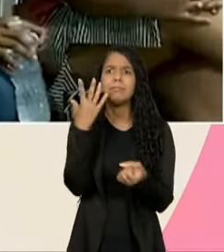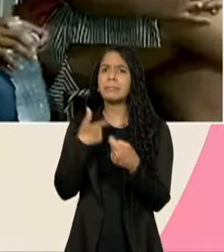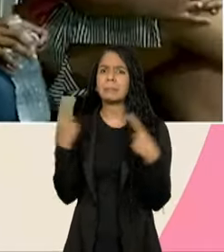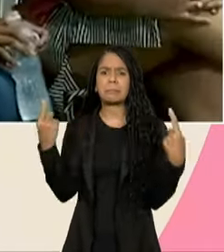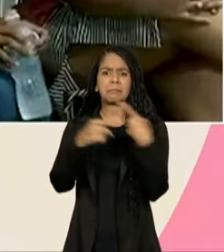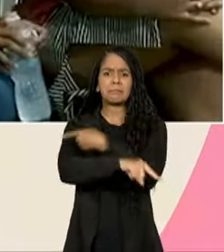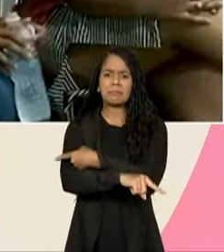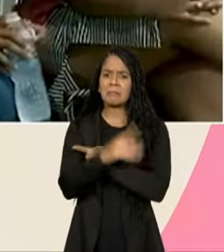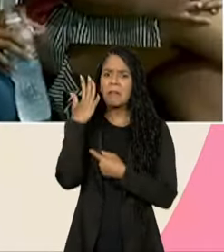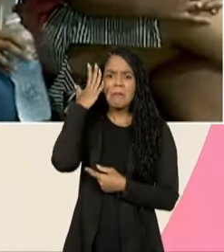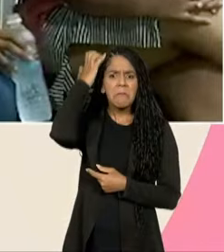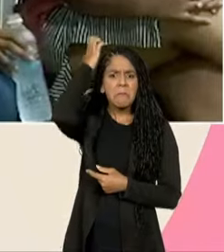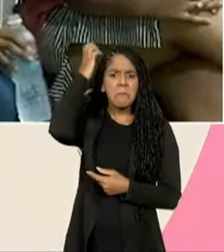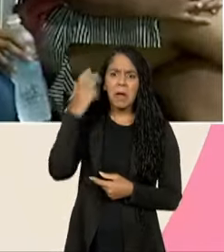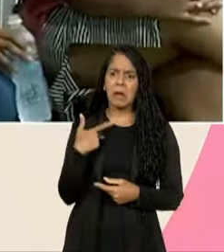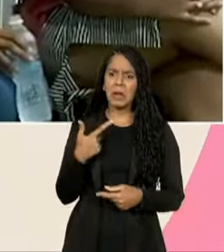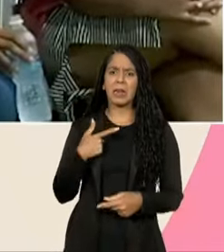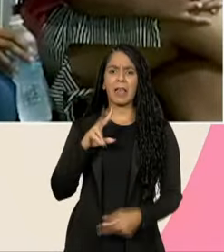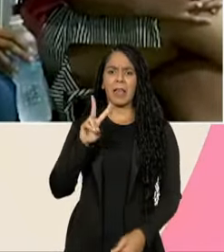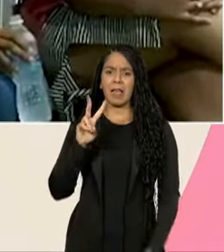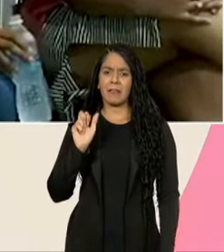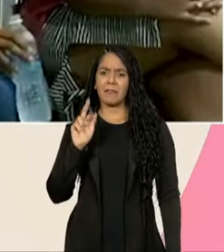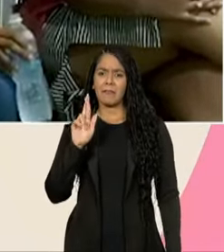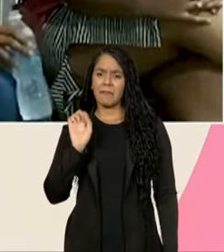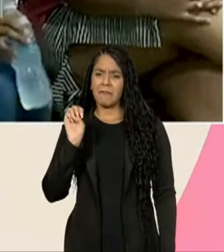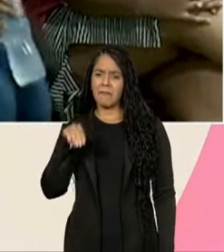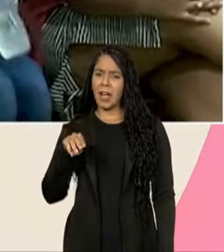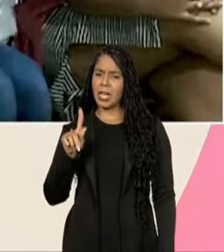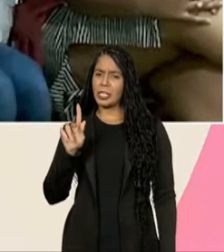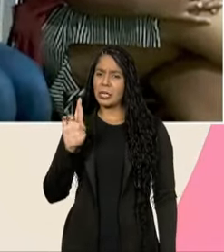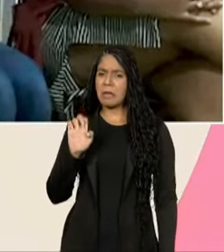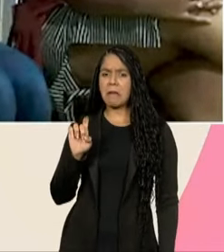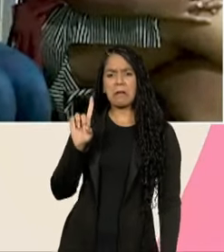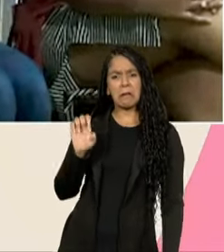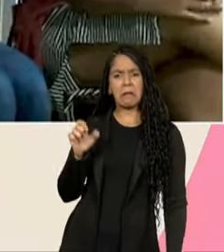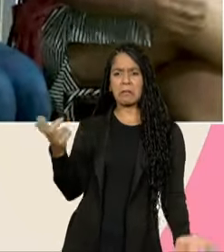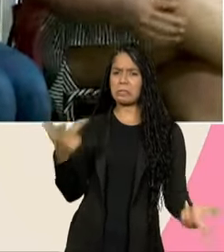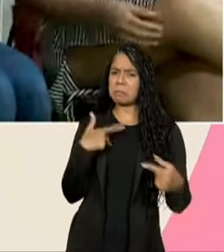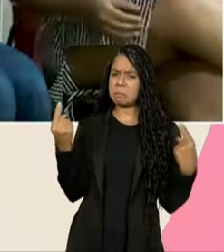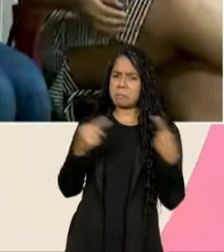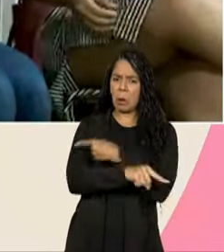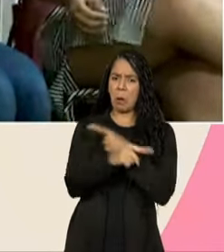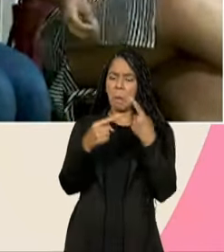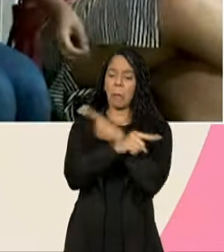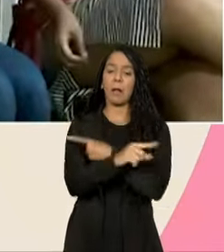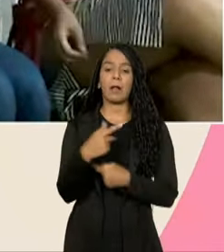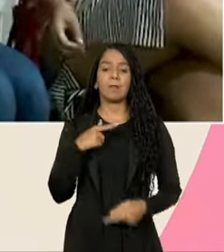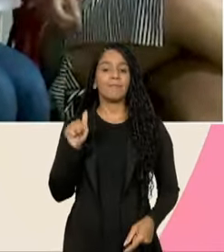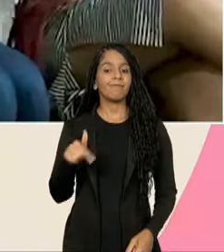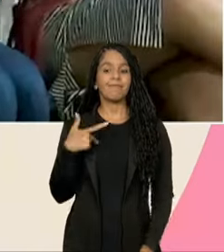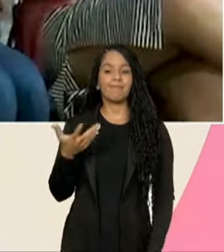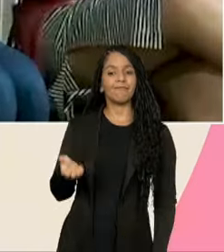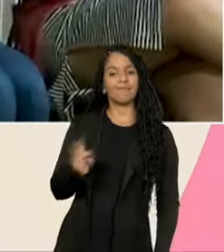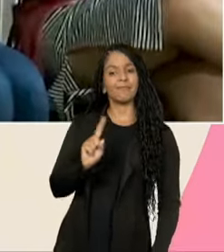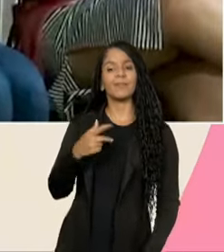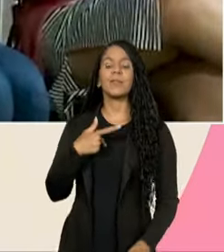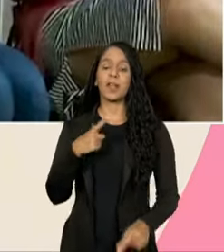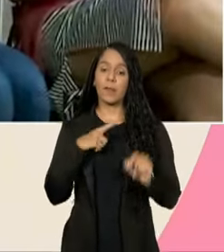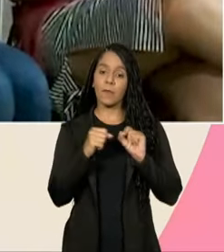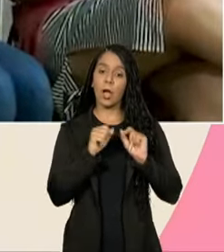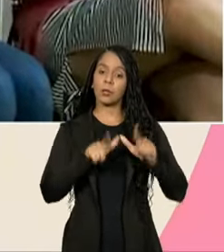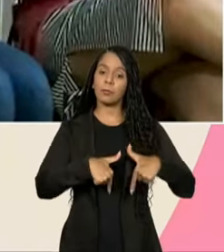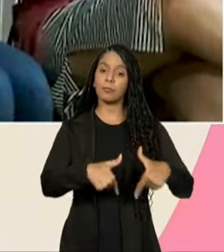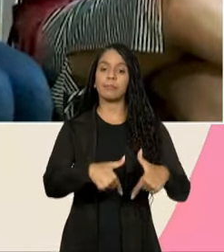Marielle, grilagem até não sei aonde, em Varras, em Grande. Aí eu falei, e aí ele descartava e começou a andar para um lado que eu achava que era mais